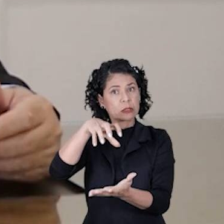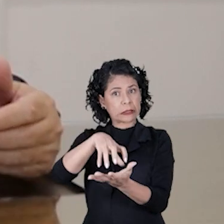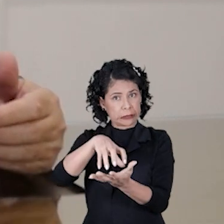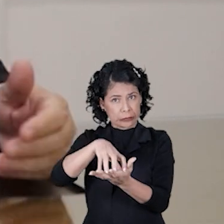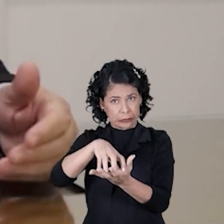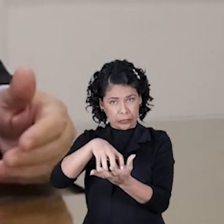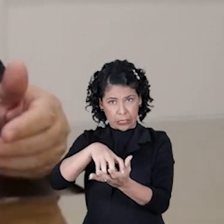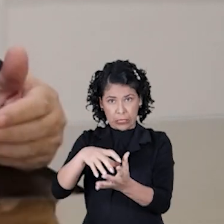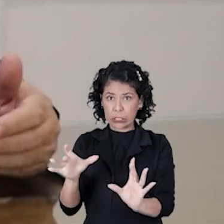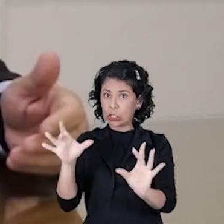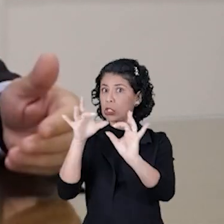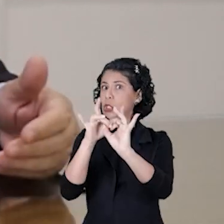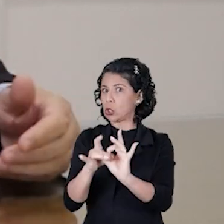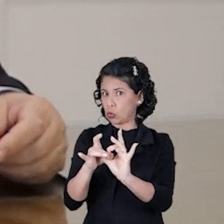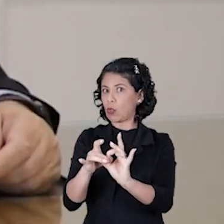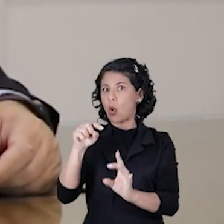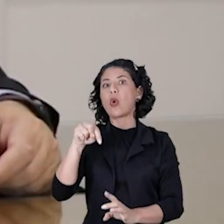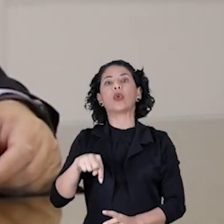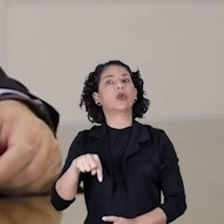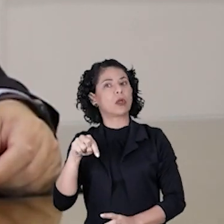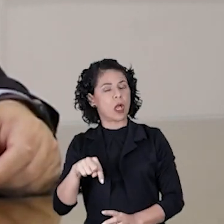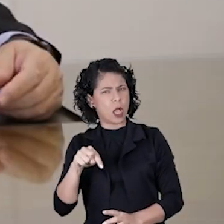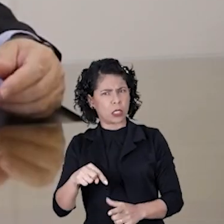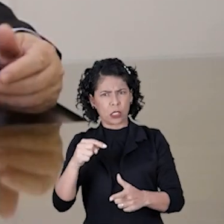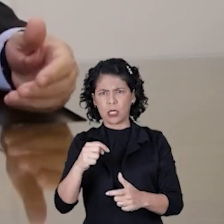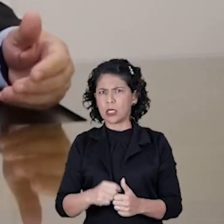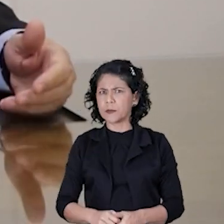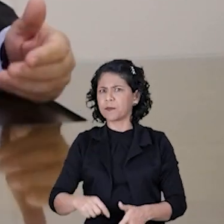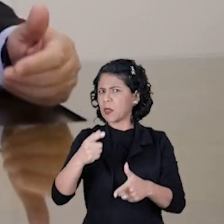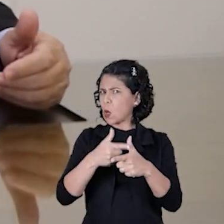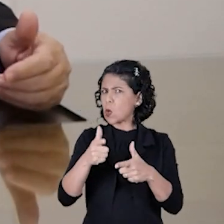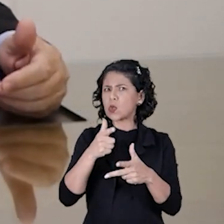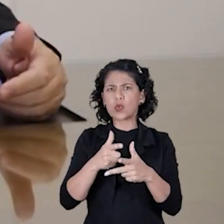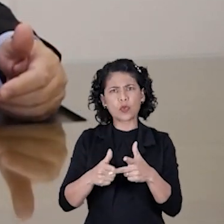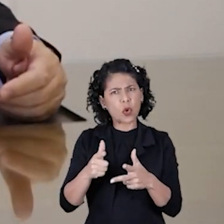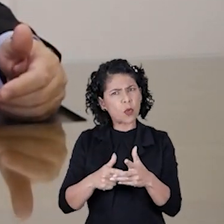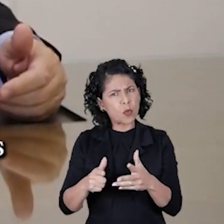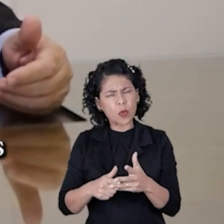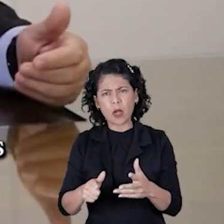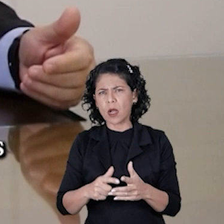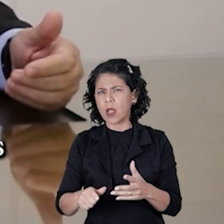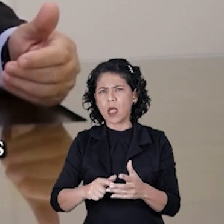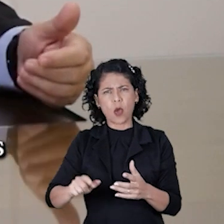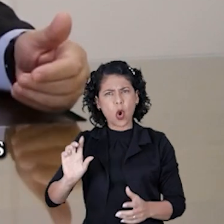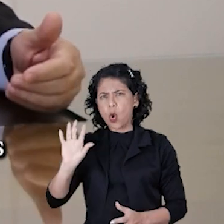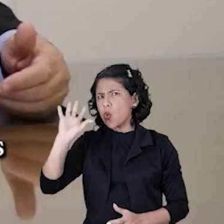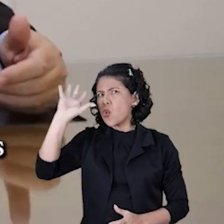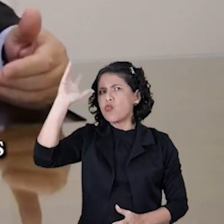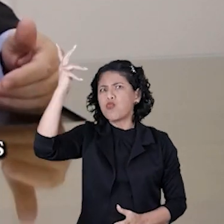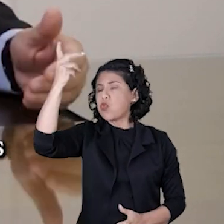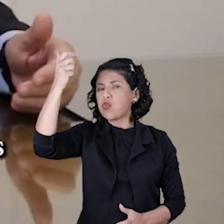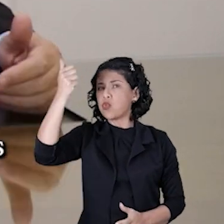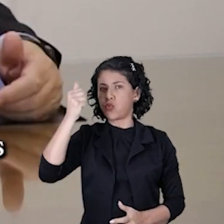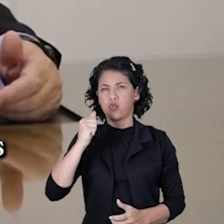direito, ouvindo os próprios magistrados, e aí trazer para o gabinete principal, o gabinete central, que é